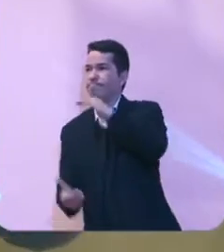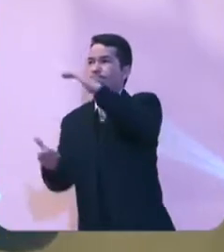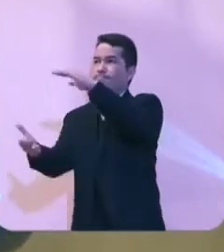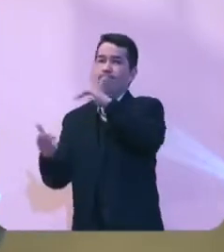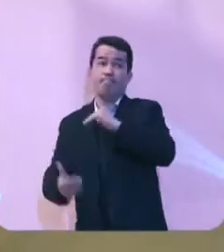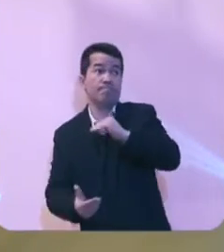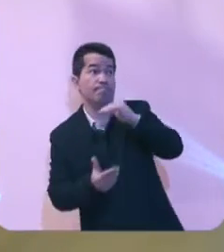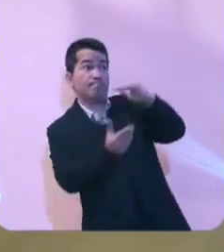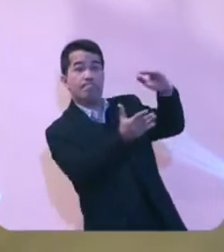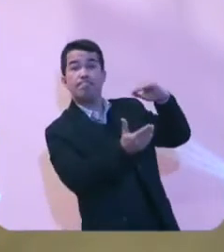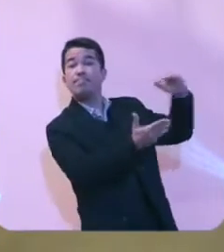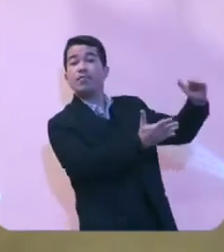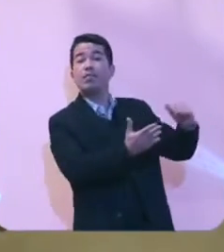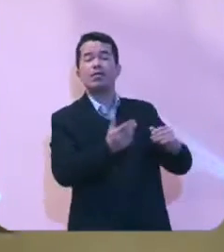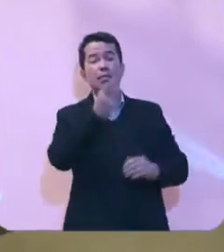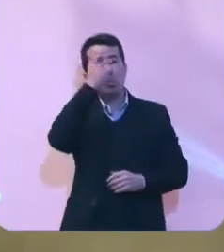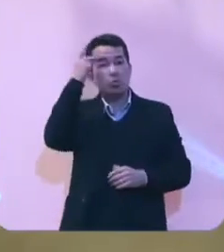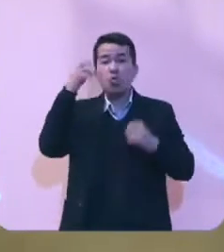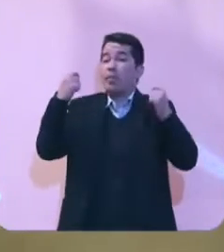várias caixas